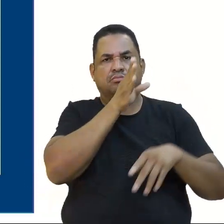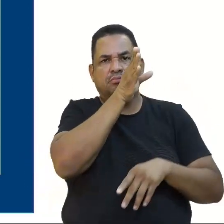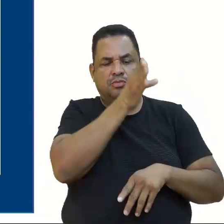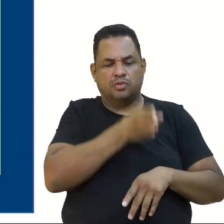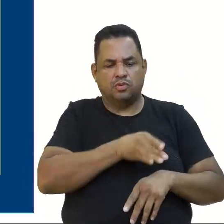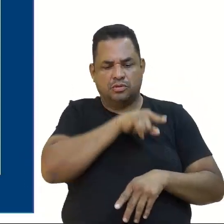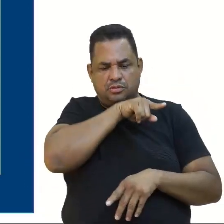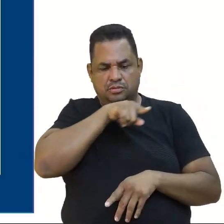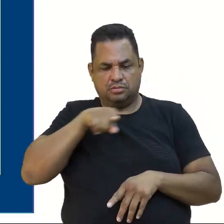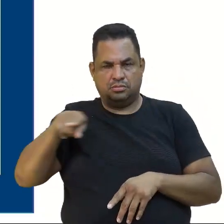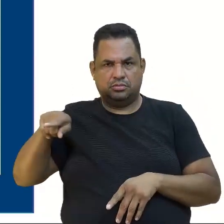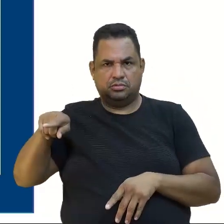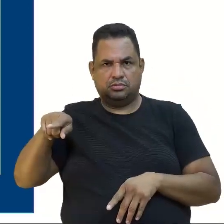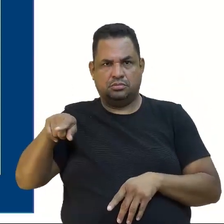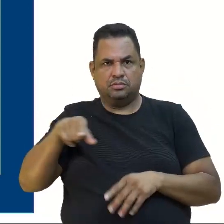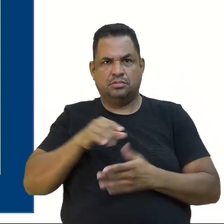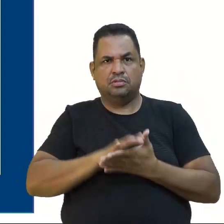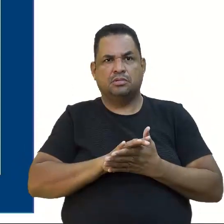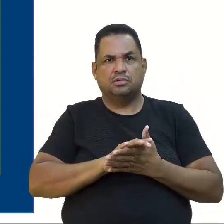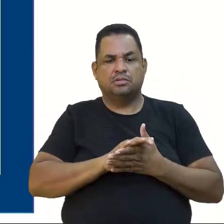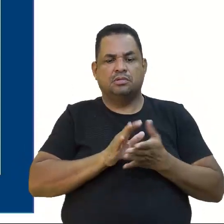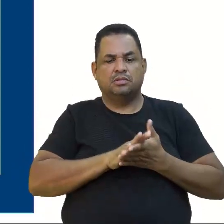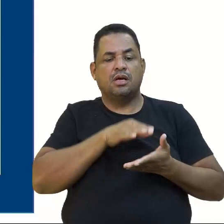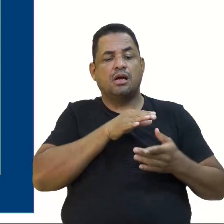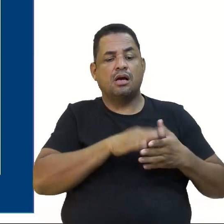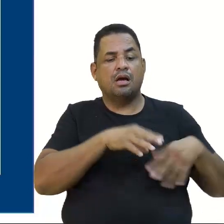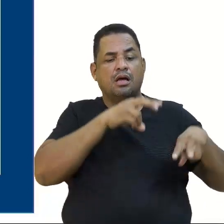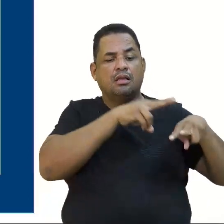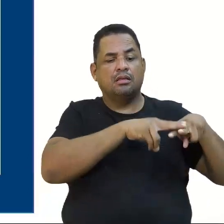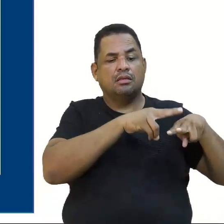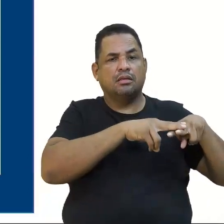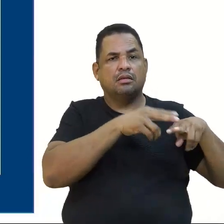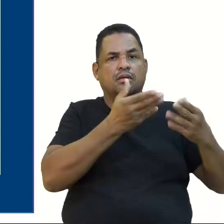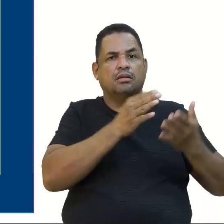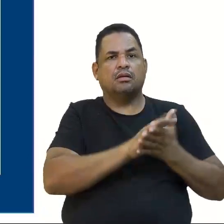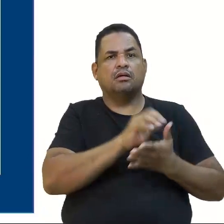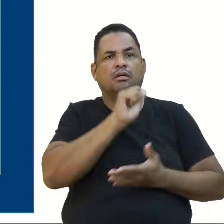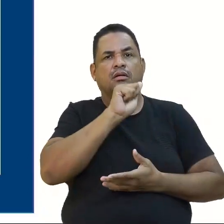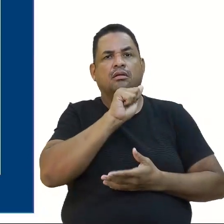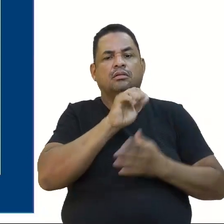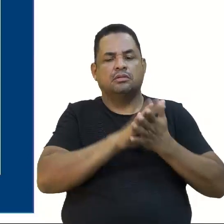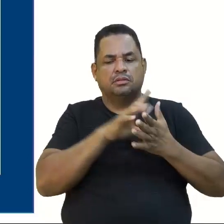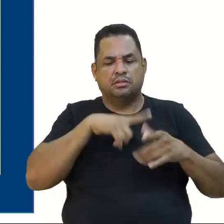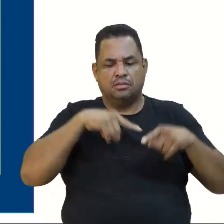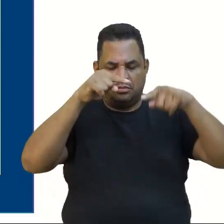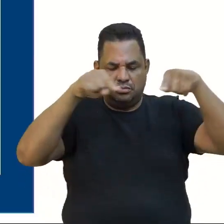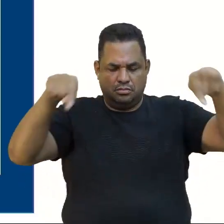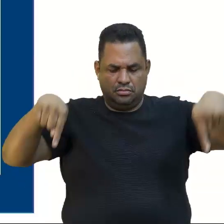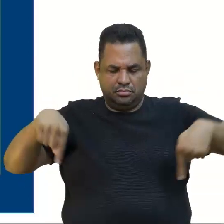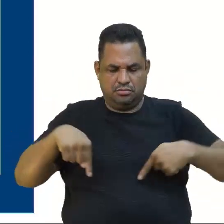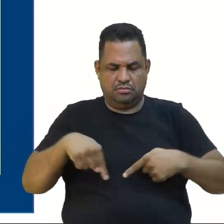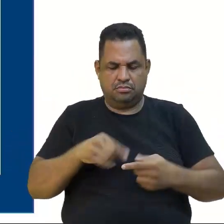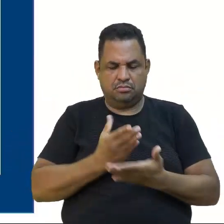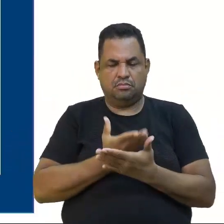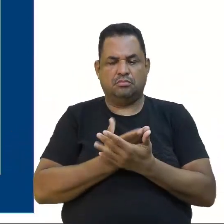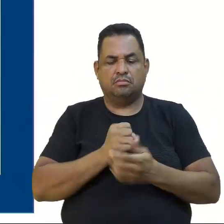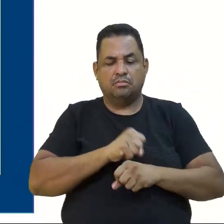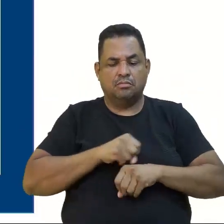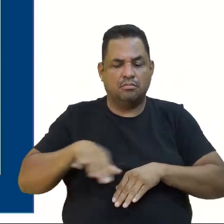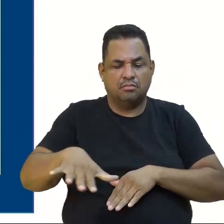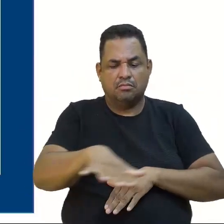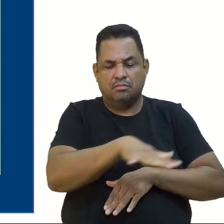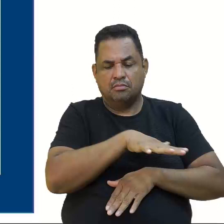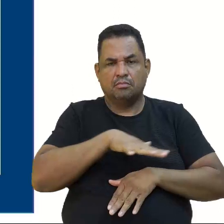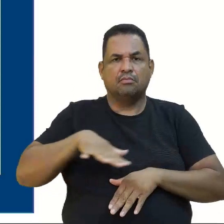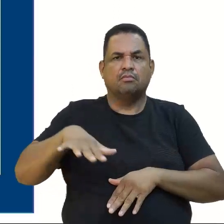e linha da carteira A? Temos ali uma sala de aula com várias carteiras distribuídas entre